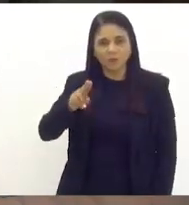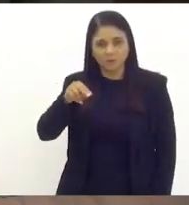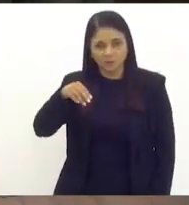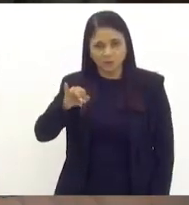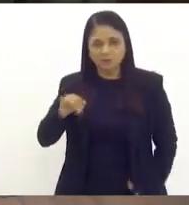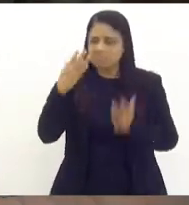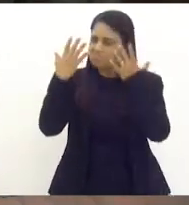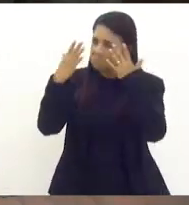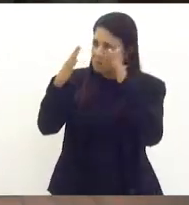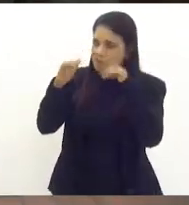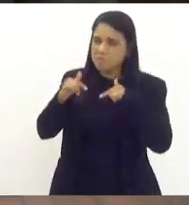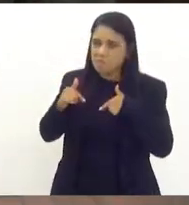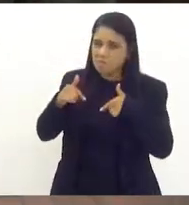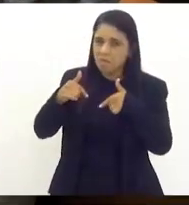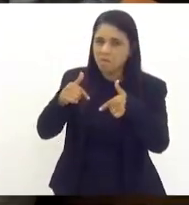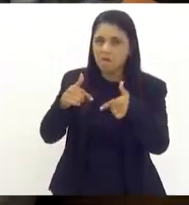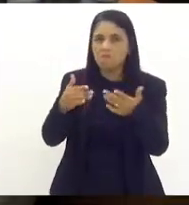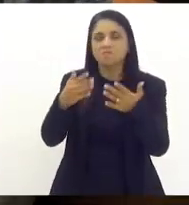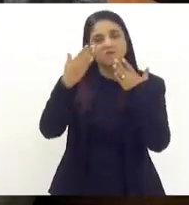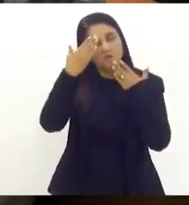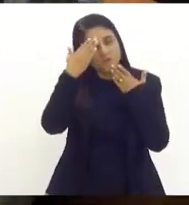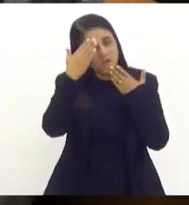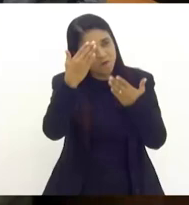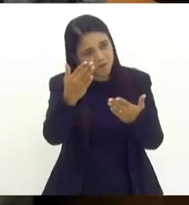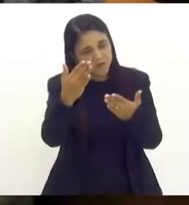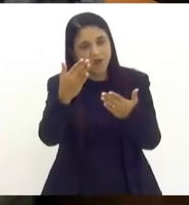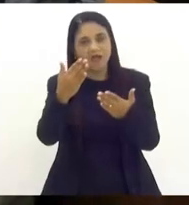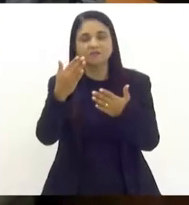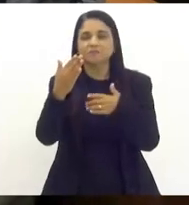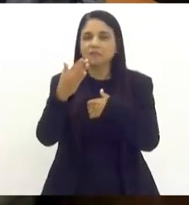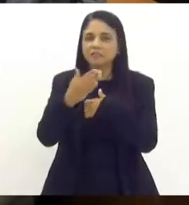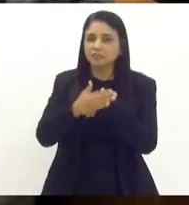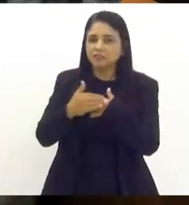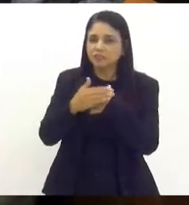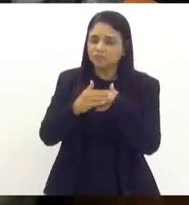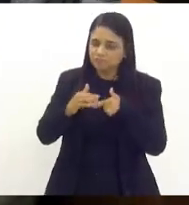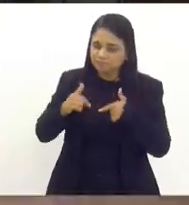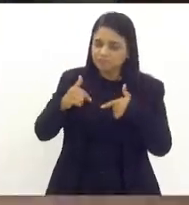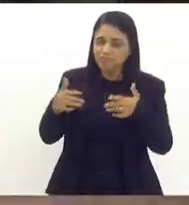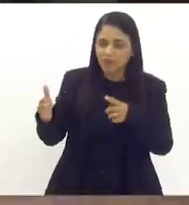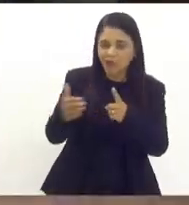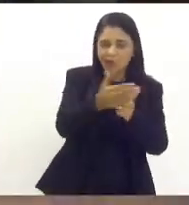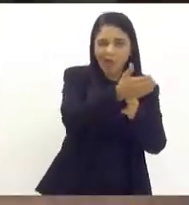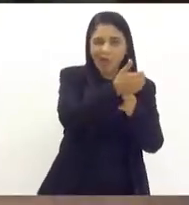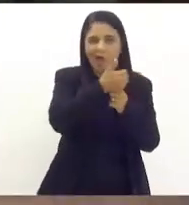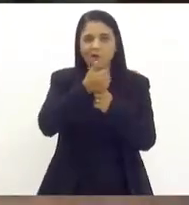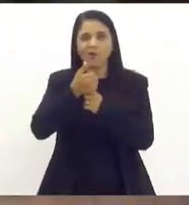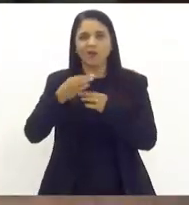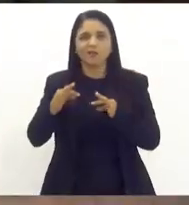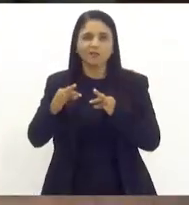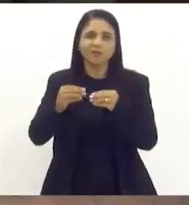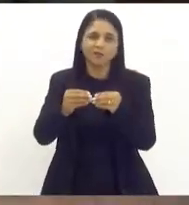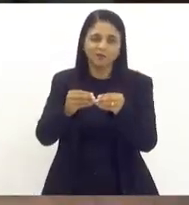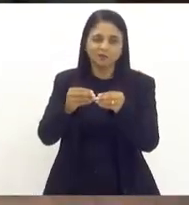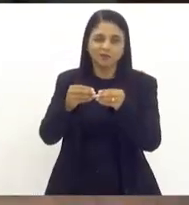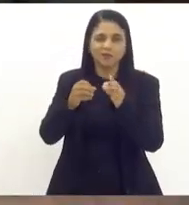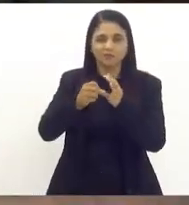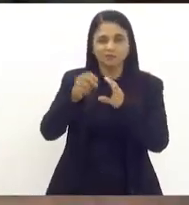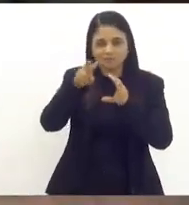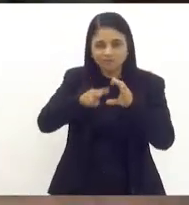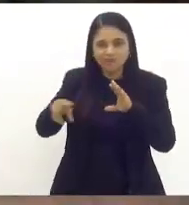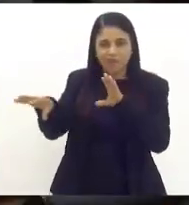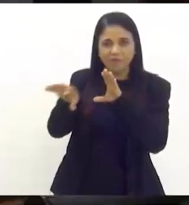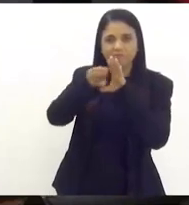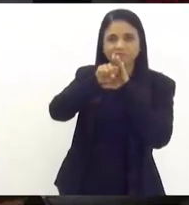sua iniciativa e obrigada pela sua generosidade de acolher todos nós na defesa do audiovisual Muito